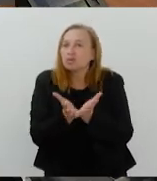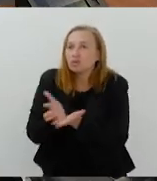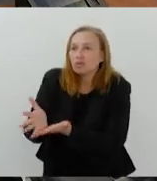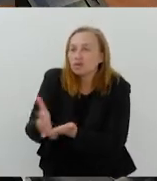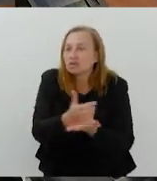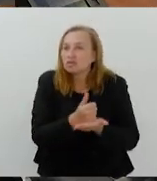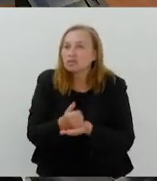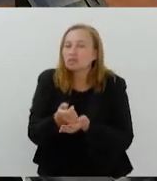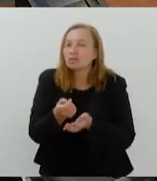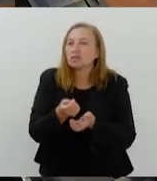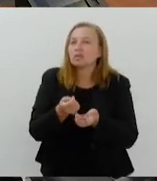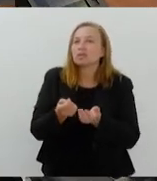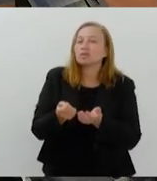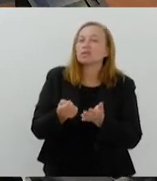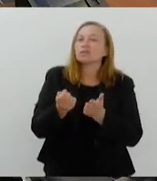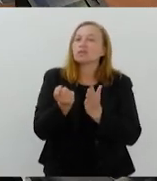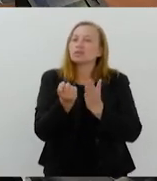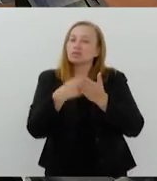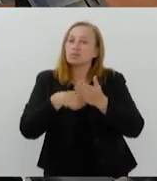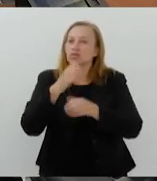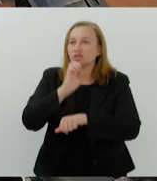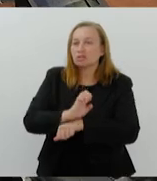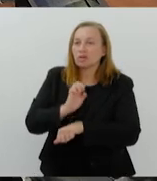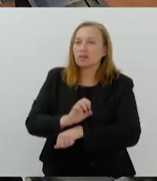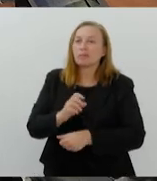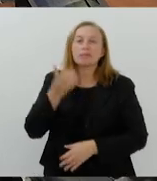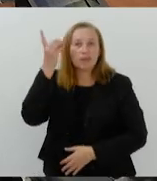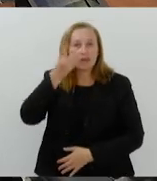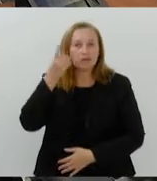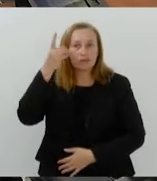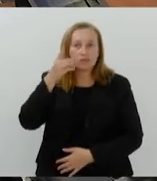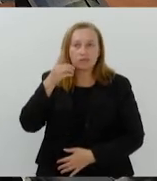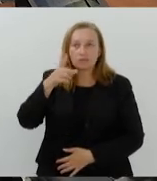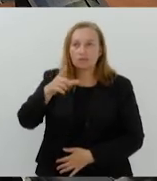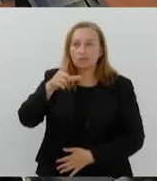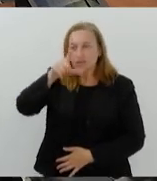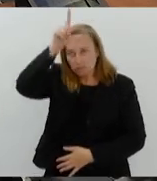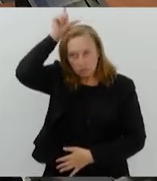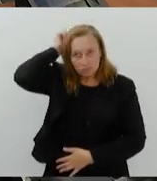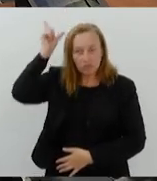Estadual, Fiscalização dos Tributos Estaduais, deputado Luiz Paulo.